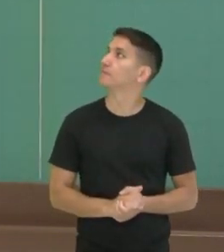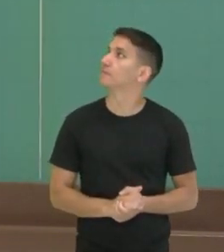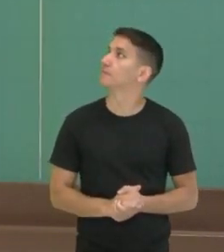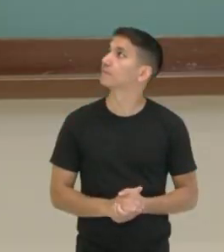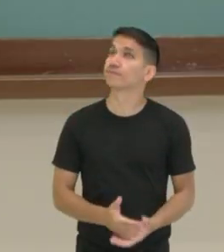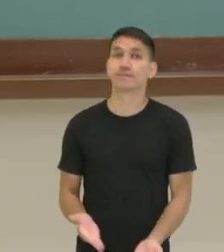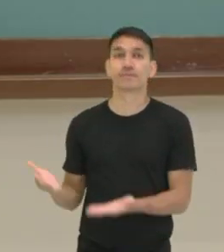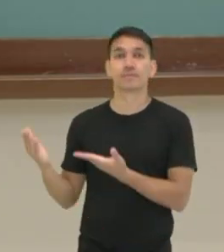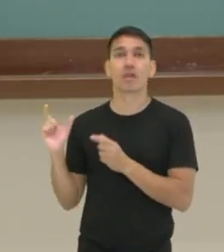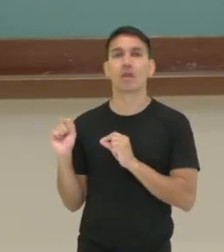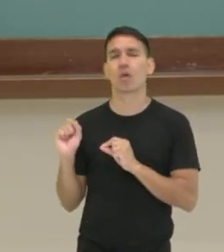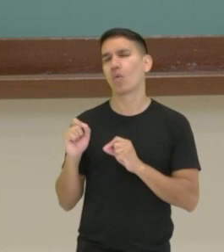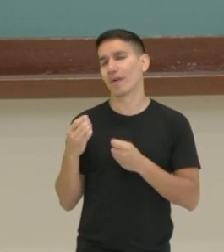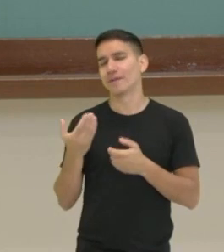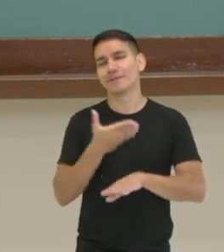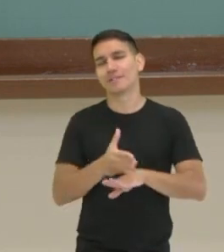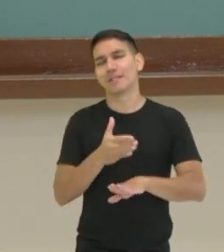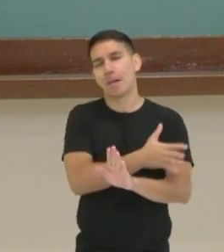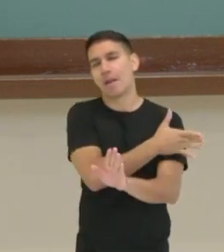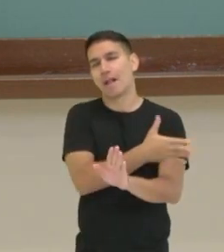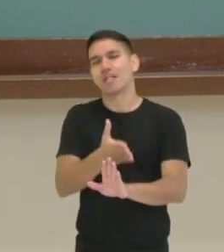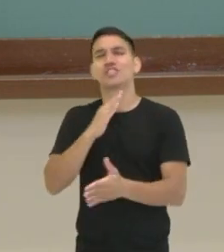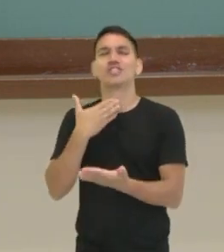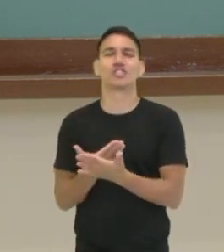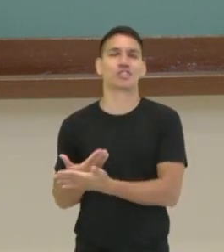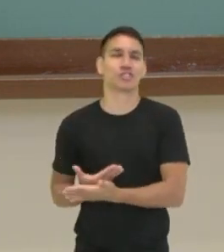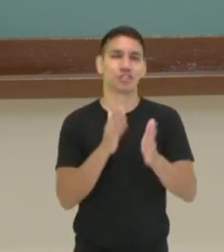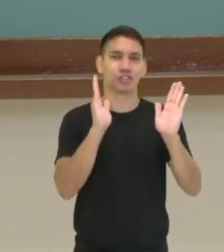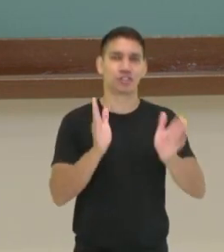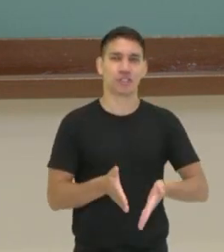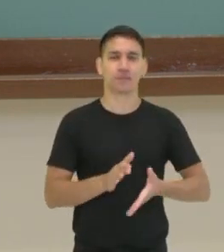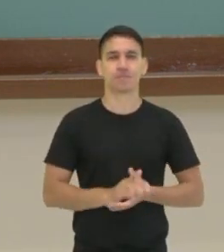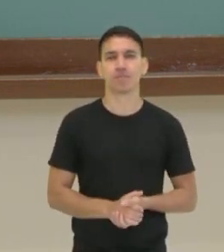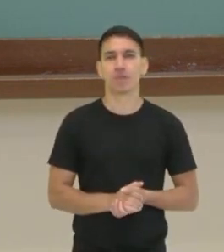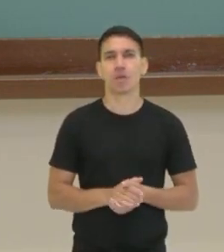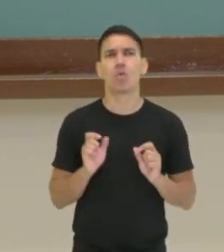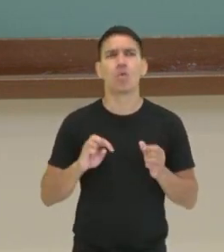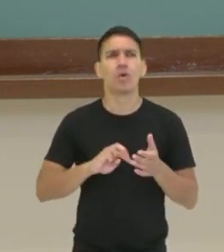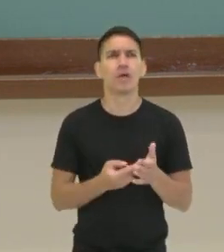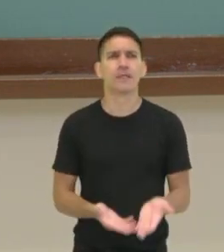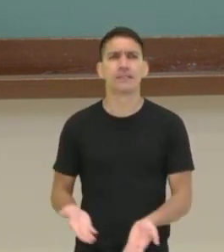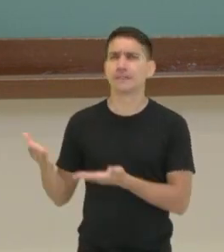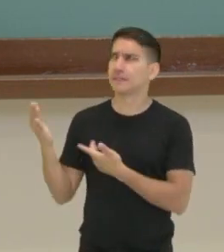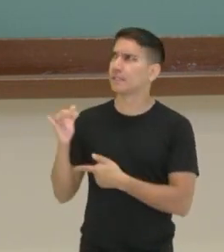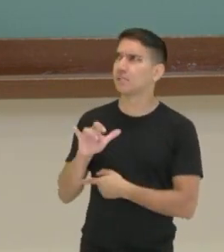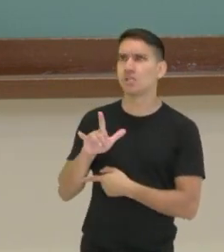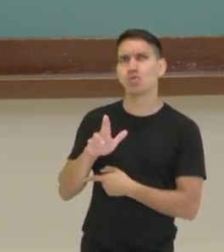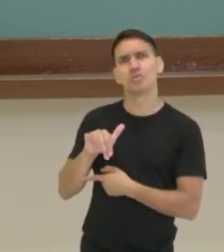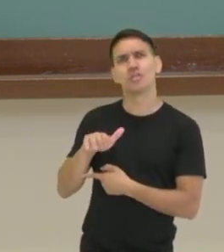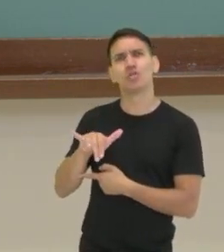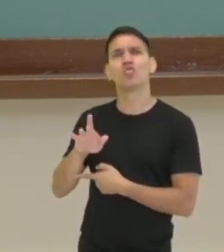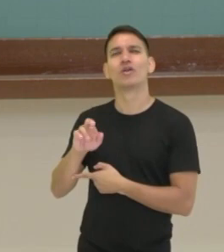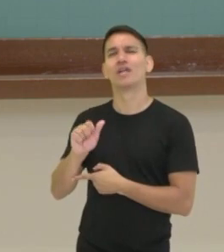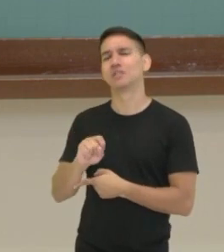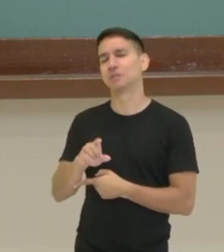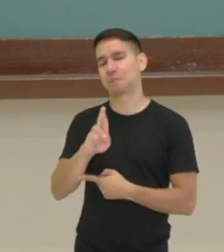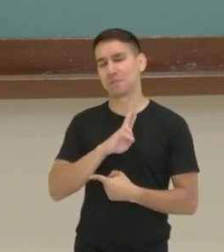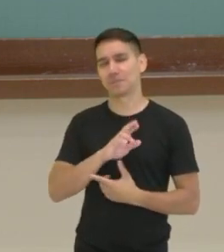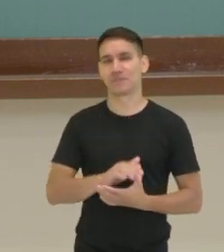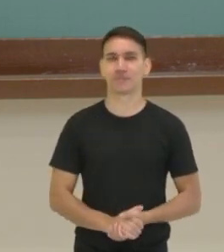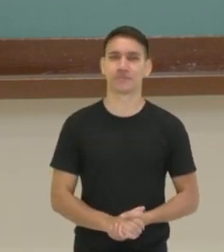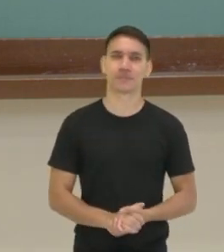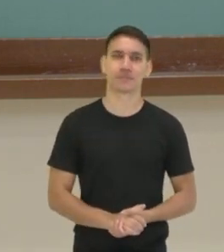E agora, vamos treinar o que a gente já estudou até agora? O que eram as iluminuras e para que elas serviam? Responde lá, eu fico